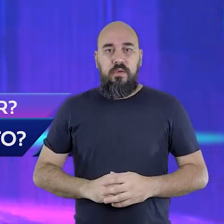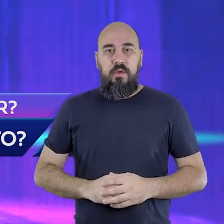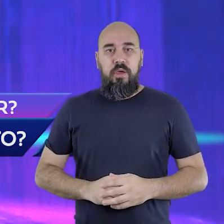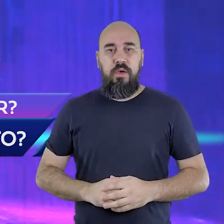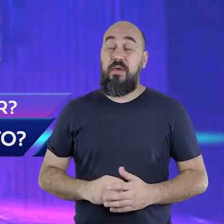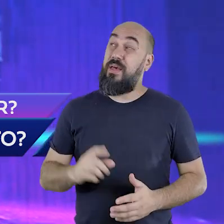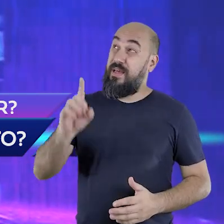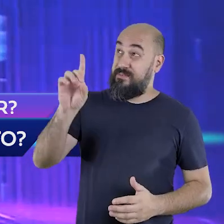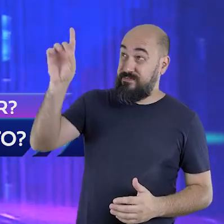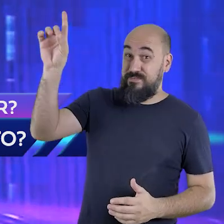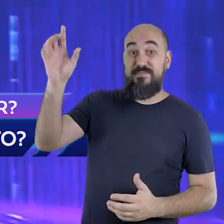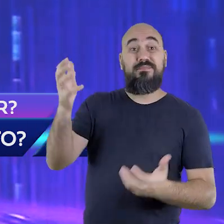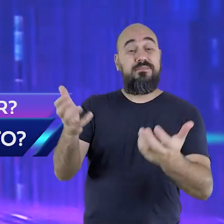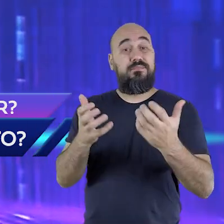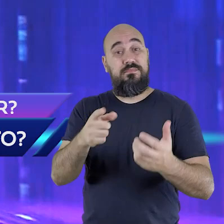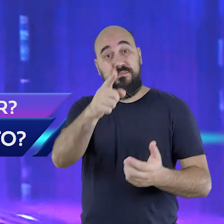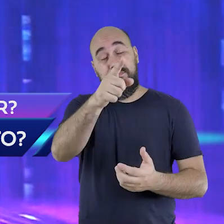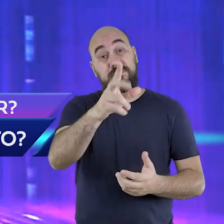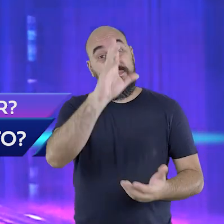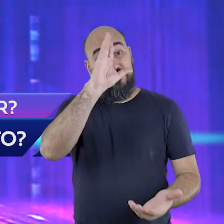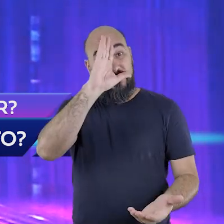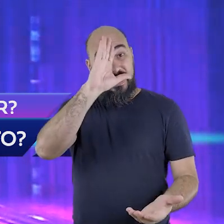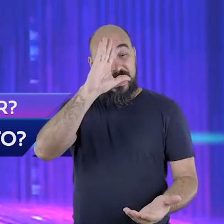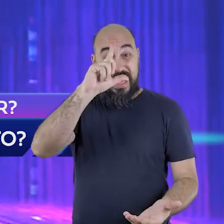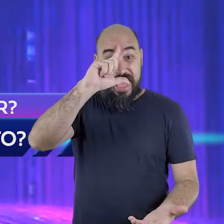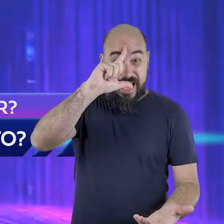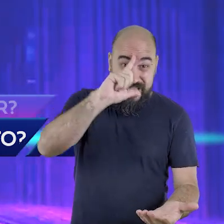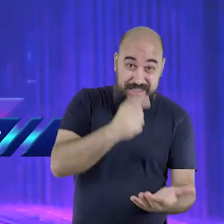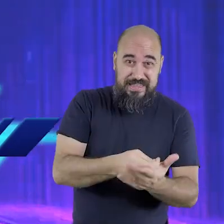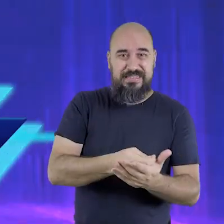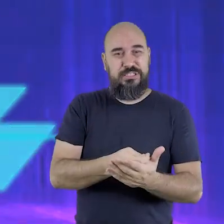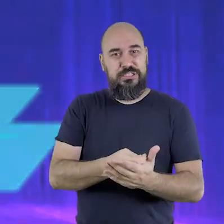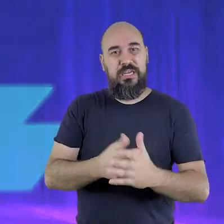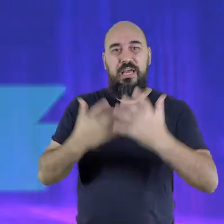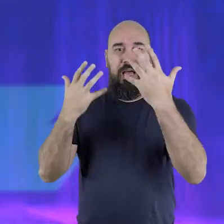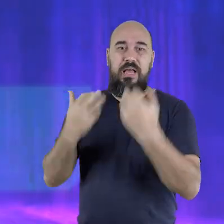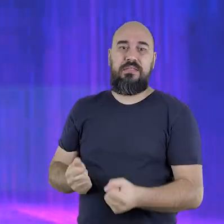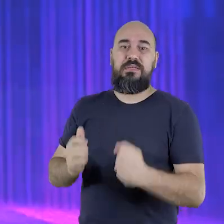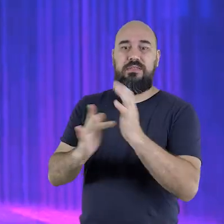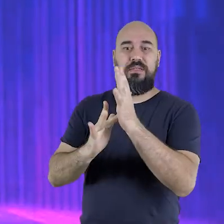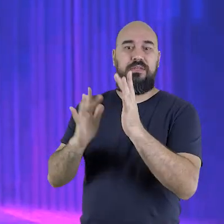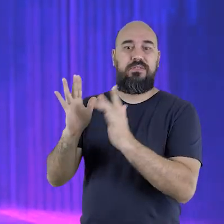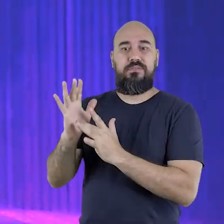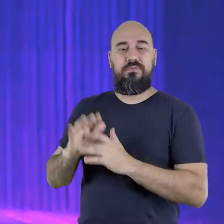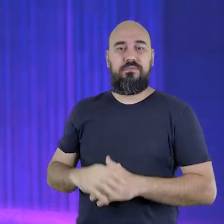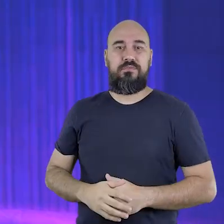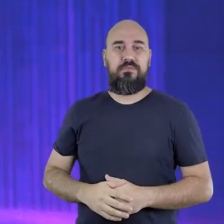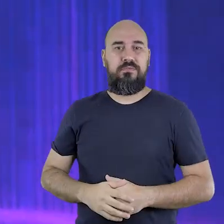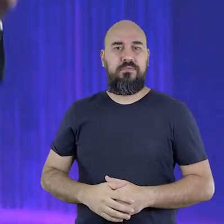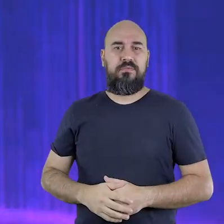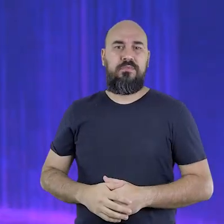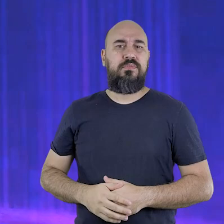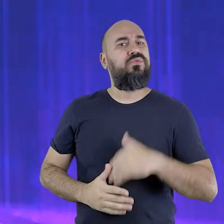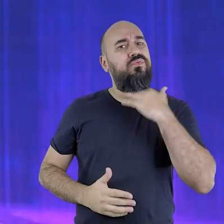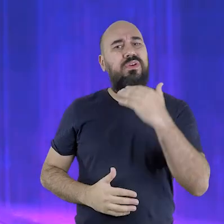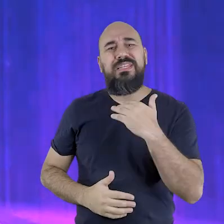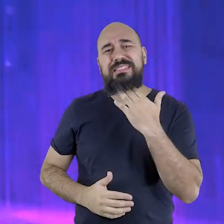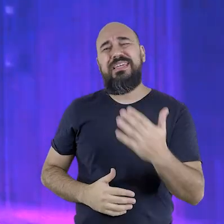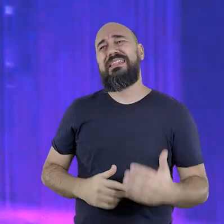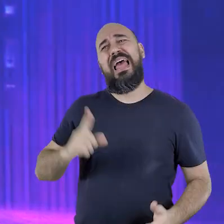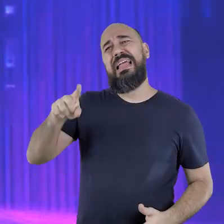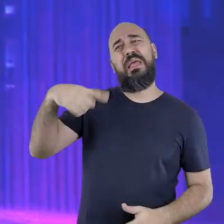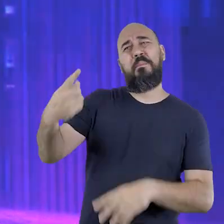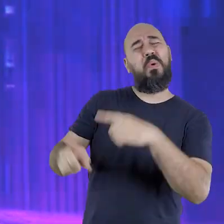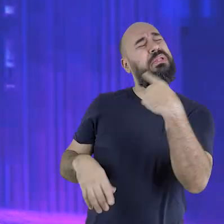espera é a entrega do seu coração e da sua vida nas mãos dele. Não se demore, não deixe para